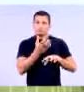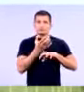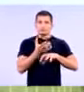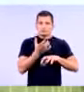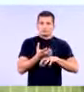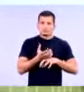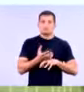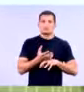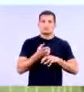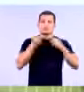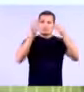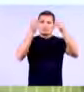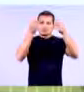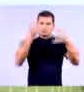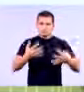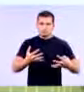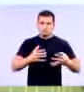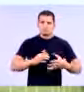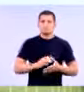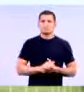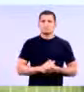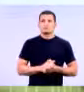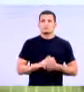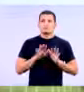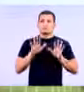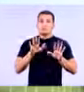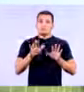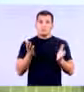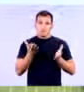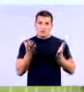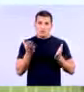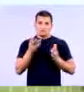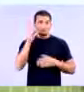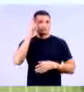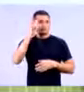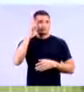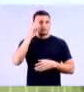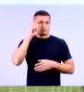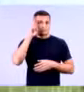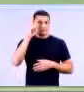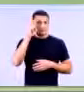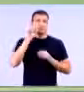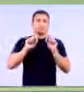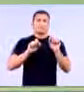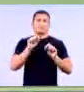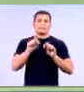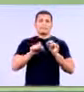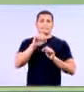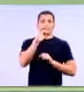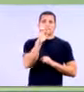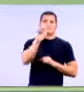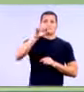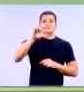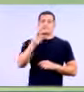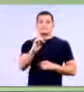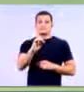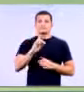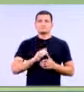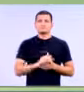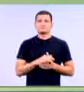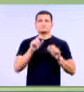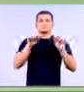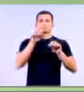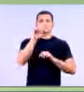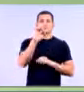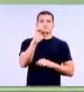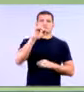propôs. Mas, para recapitular, então, vamos, o que é EAD? O que é